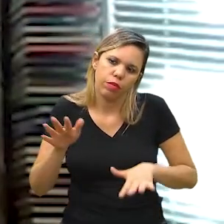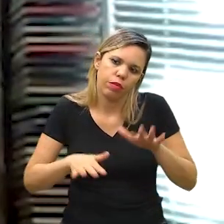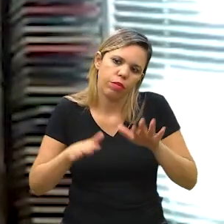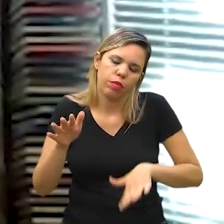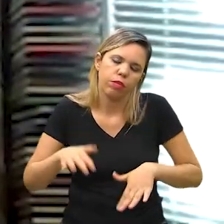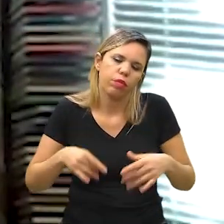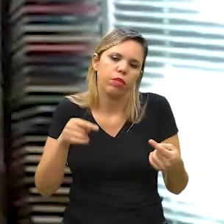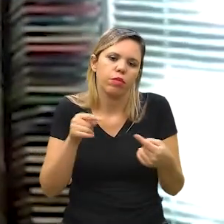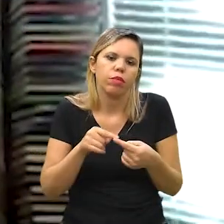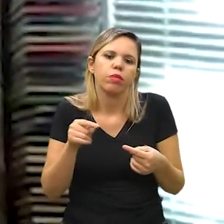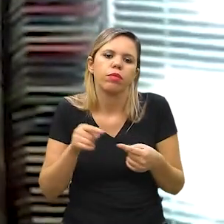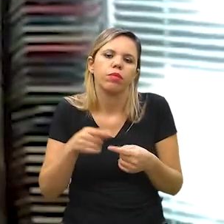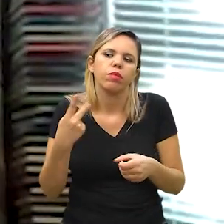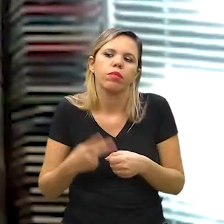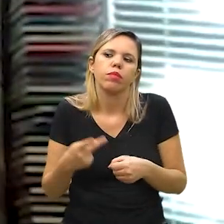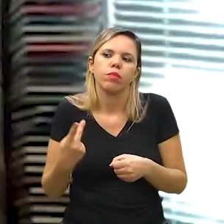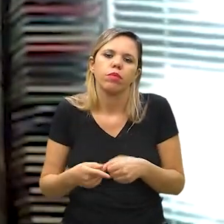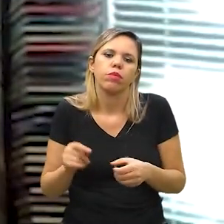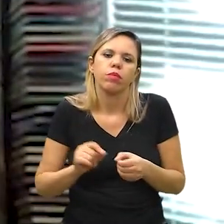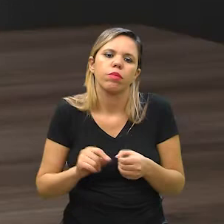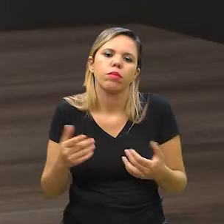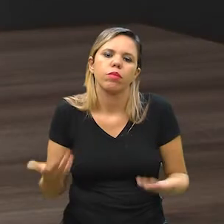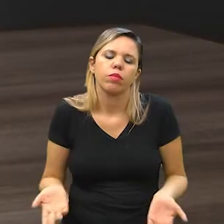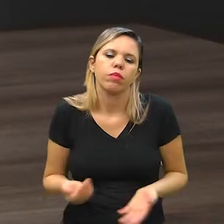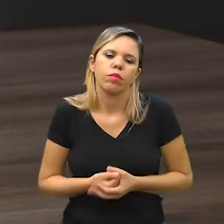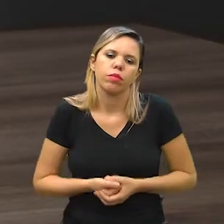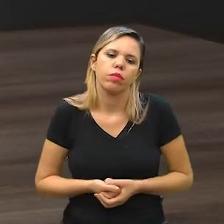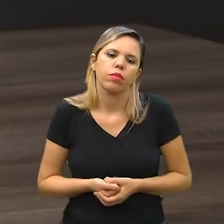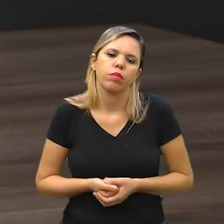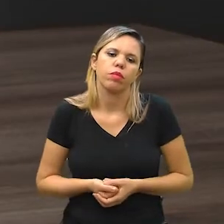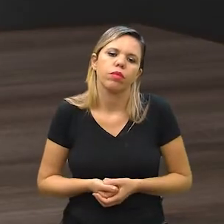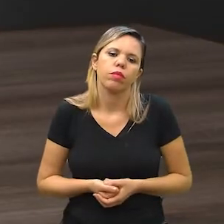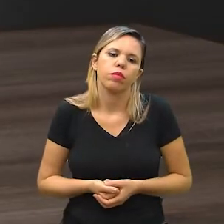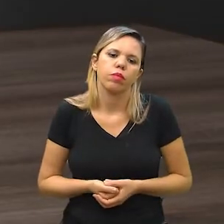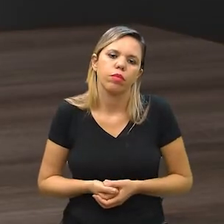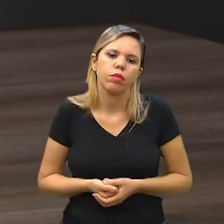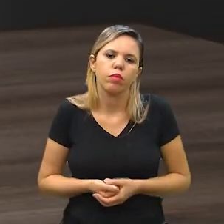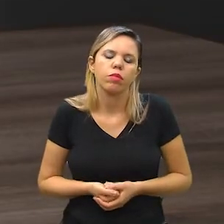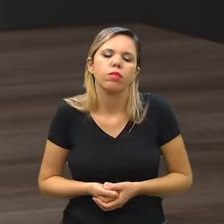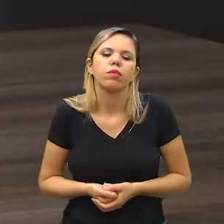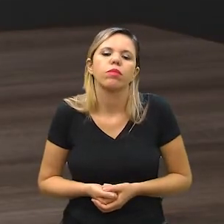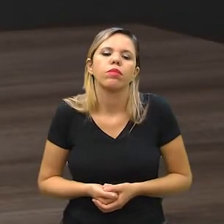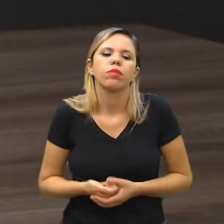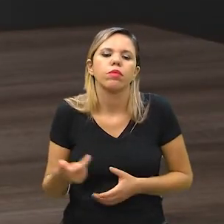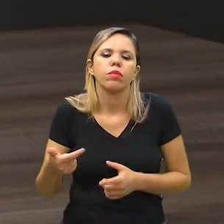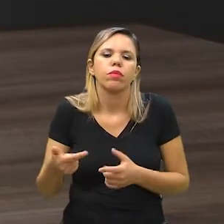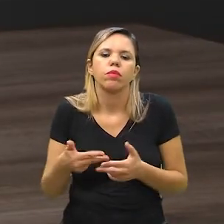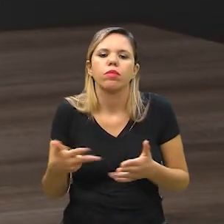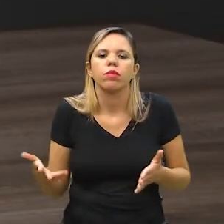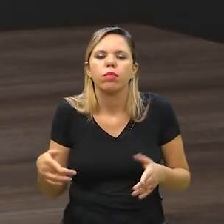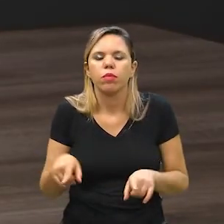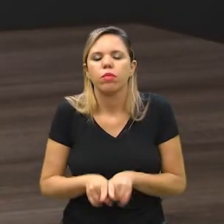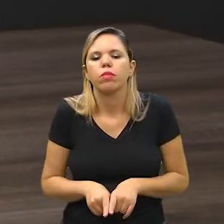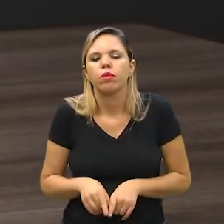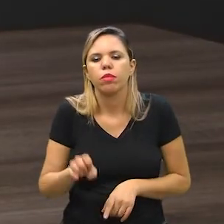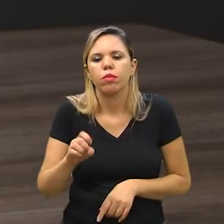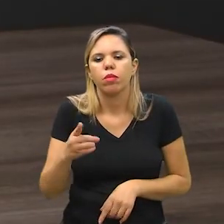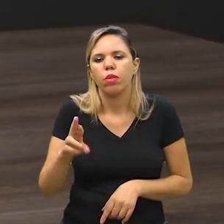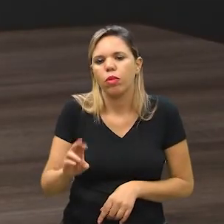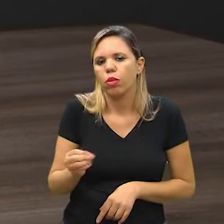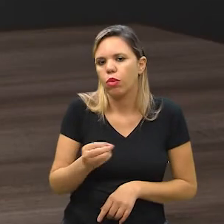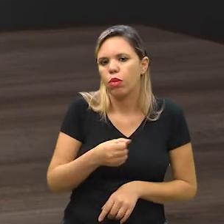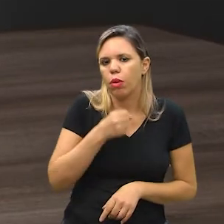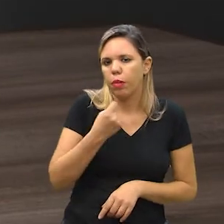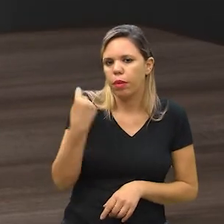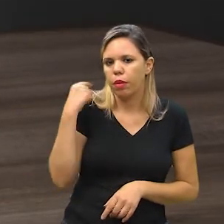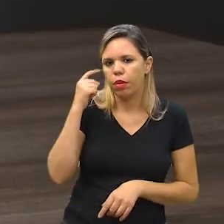vai variar muito de acordo com o produto que ele vai fazer. Sim, e aí é um segundo passo que inclusive o Eduardo,